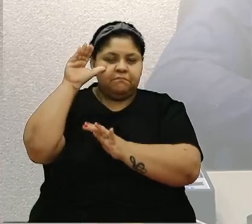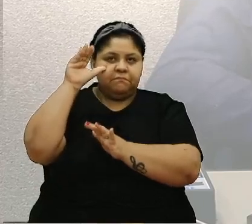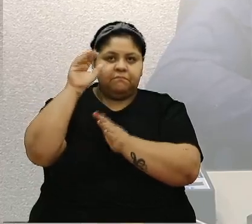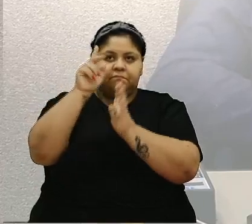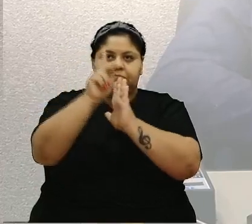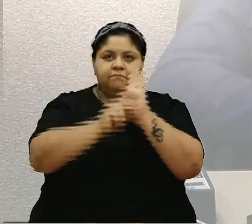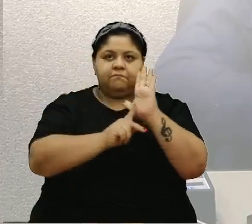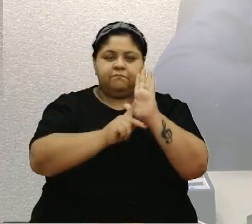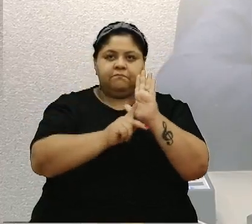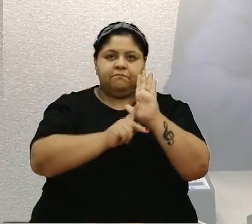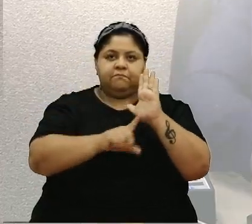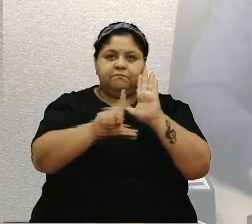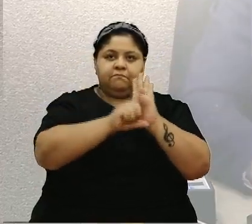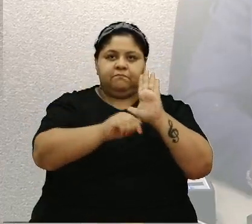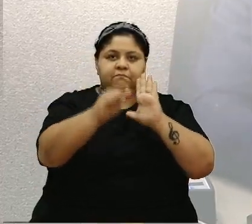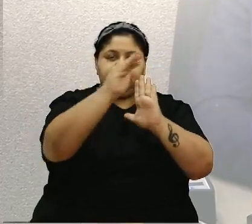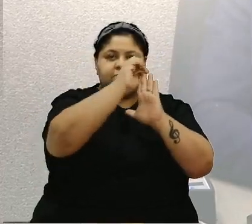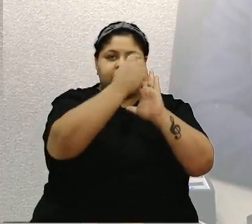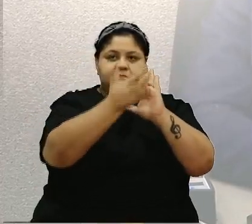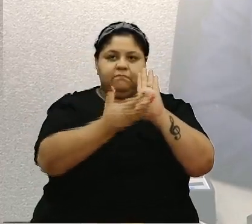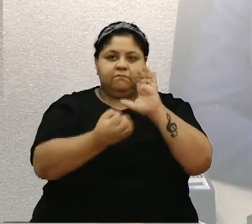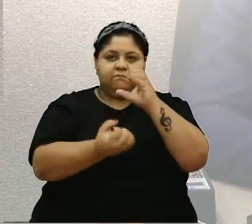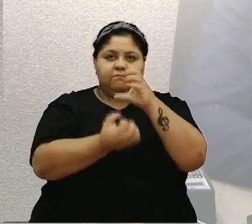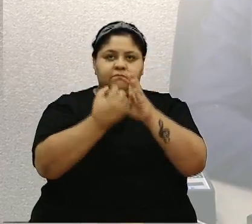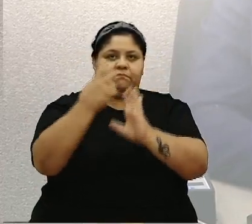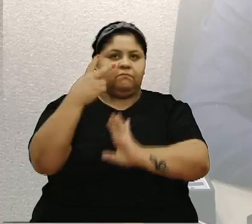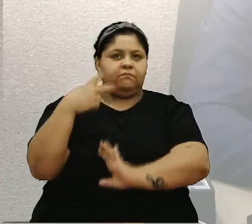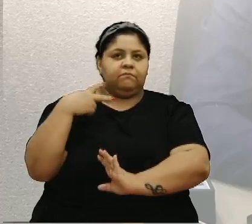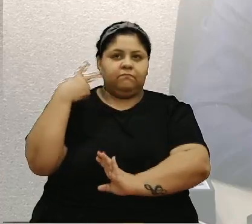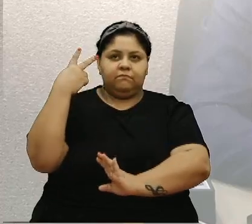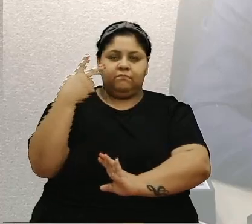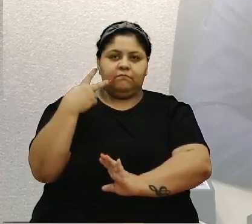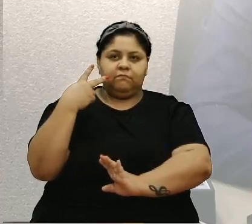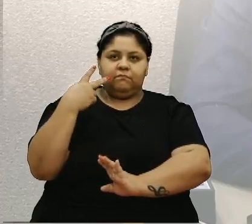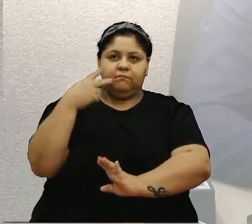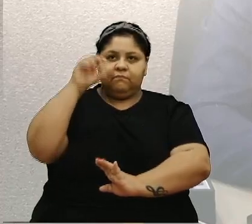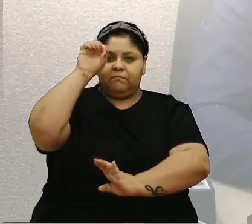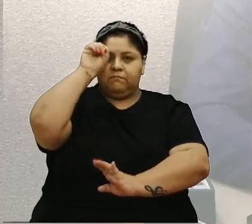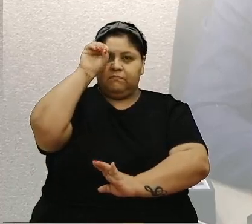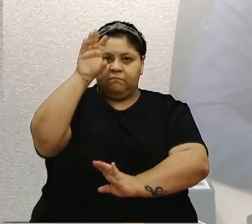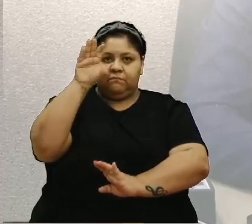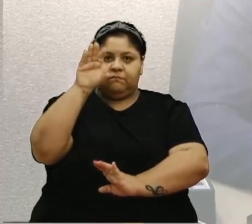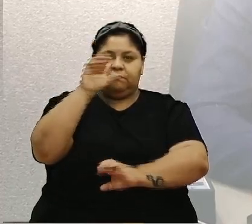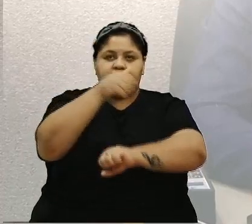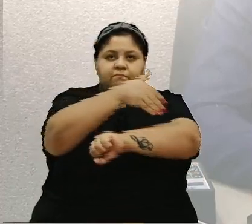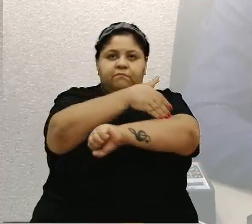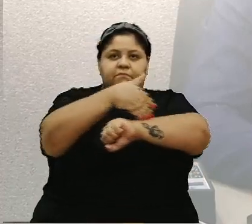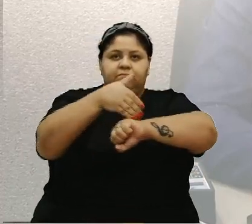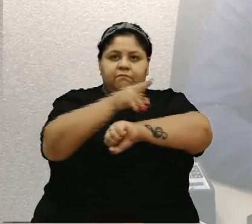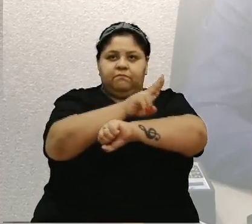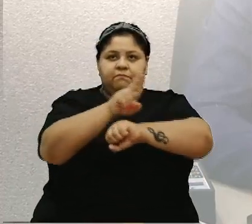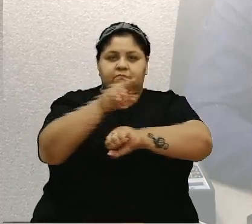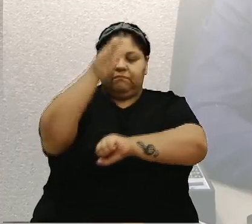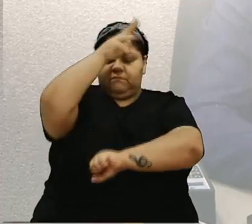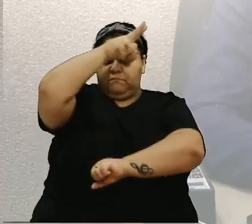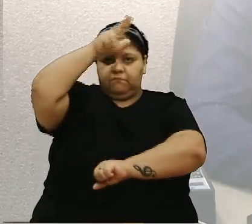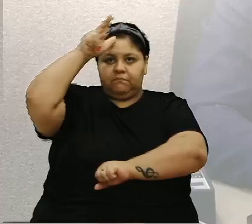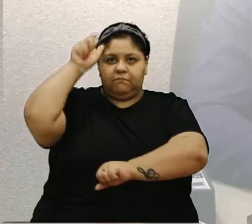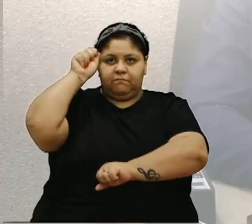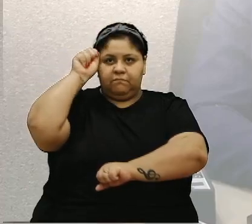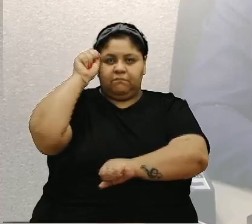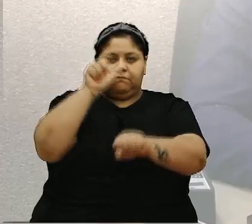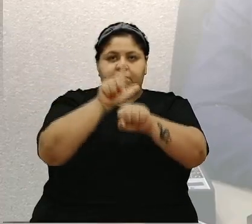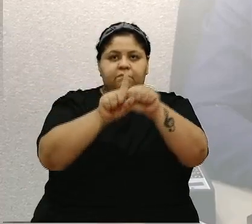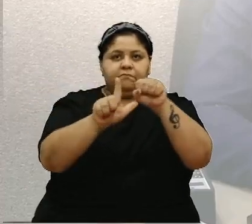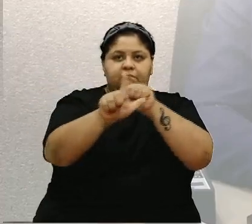projeto de lei supramencionado de autoria do vereador Elisandro Fiuza, que denomina Via Pública Municipal do